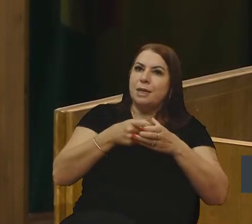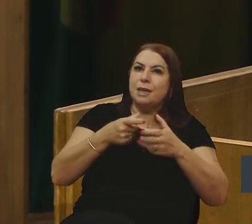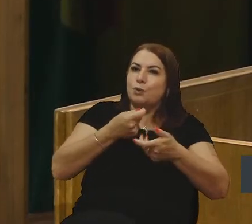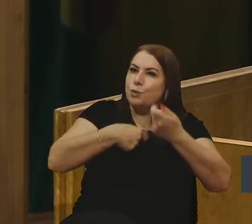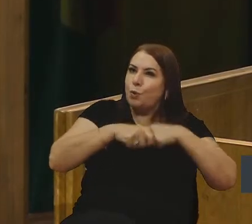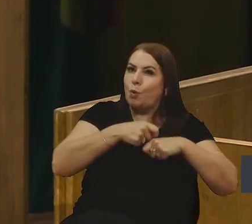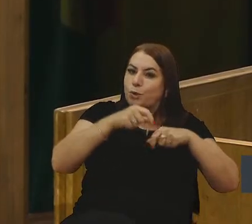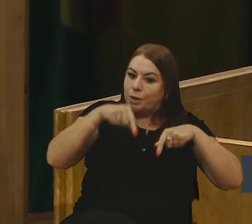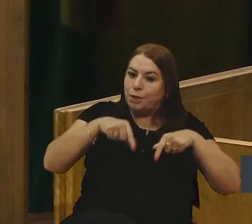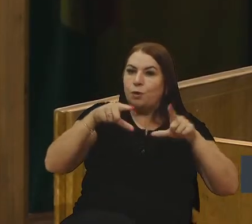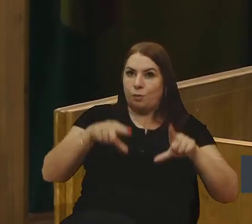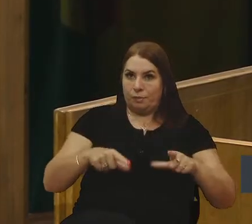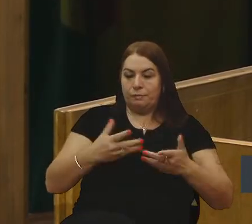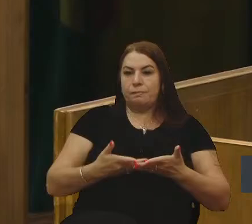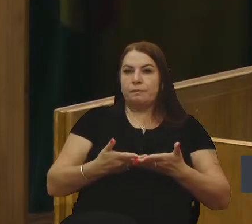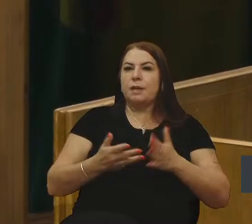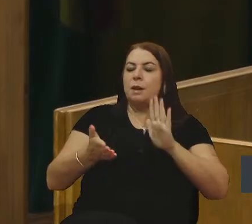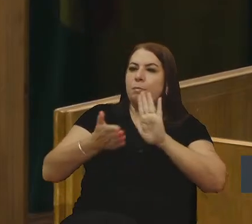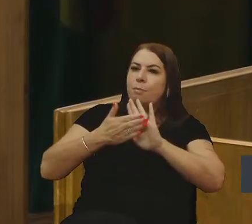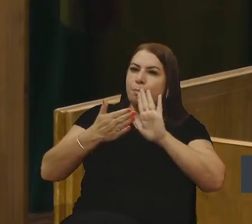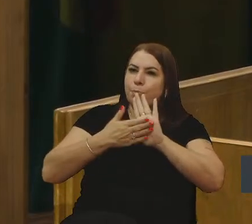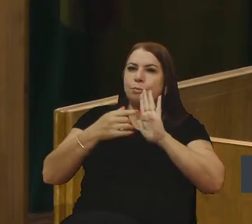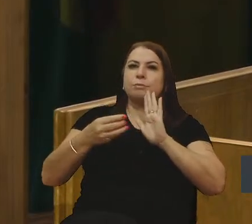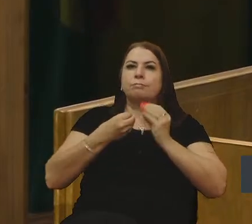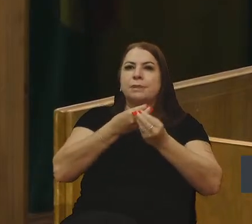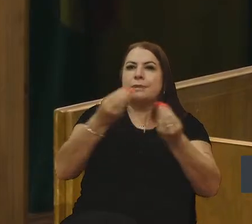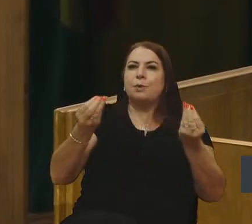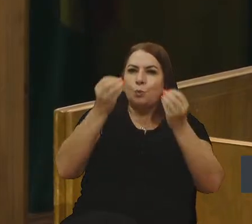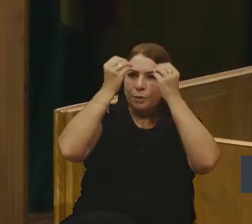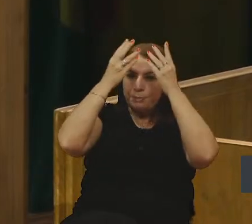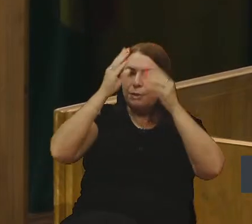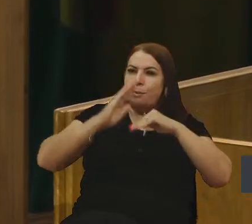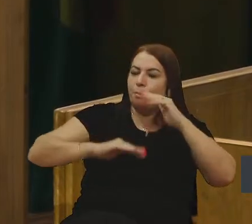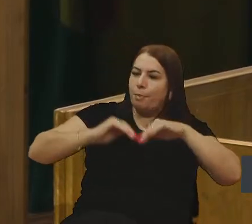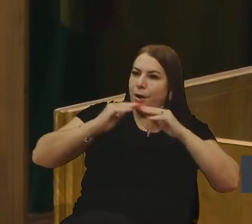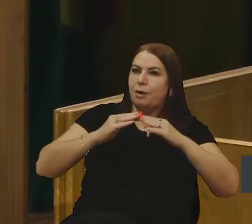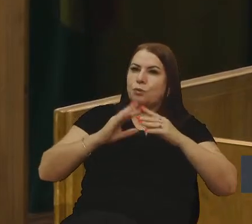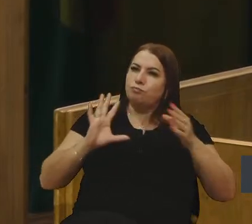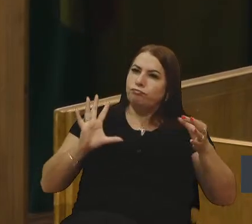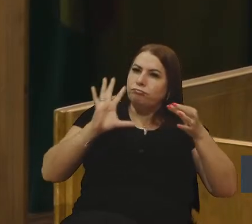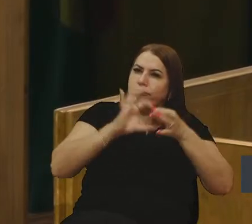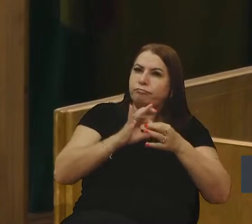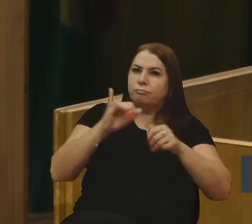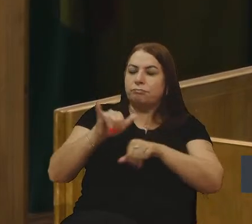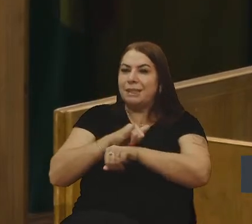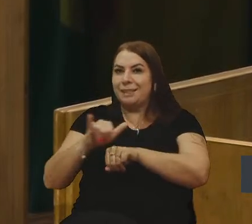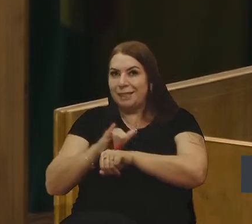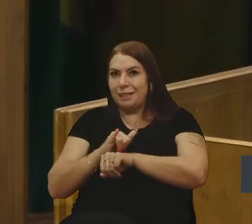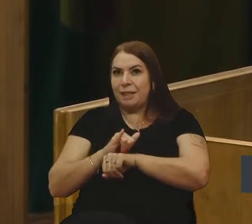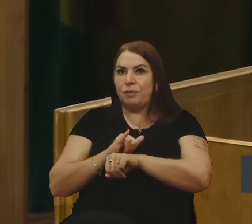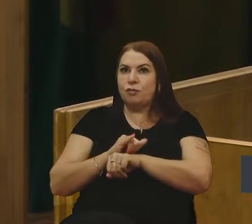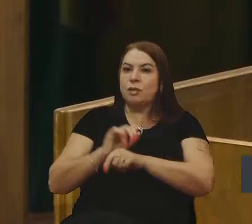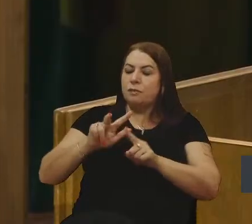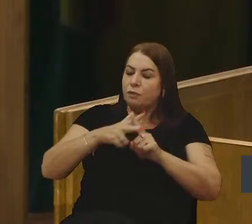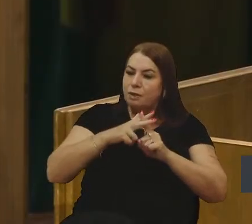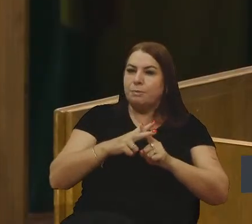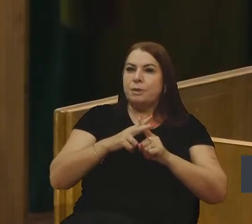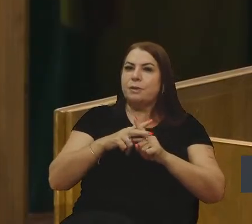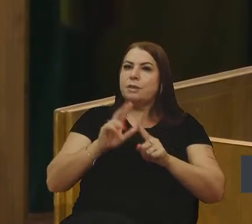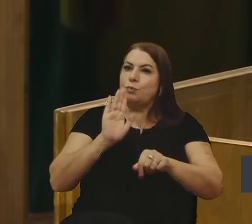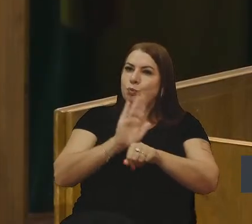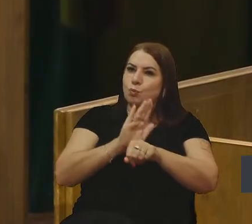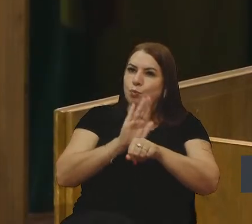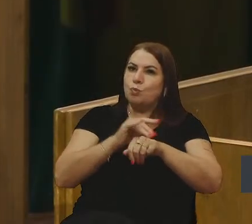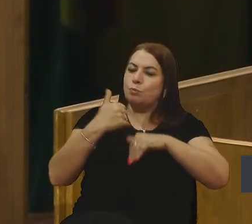negócios locais. A proposta é oferecer conhecimento prático, conexões estratégicas e ferramentas que contribuam